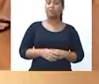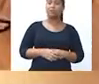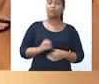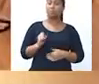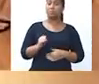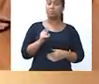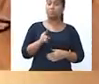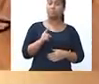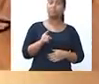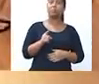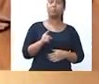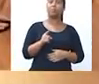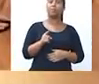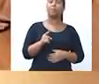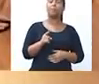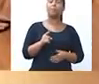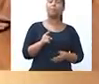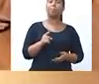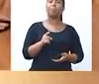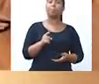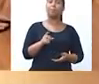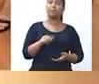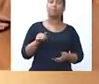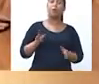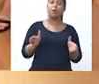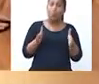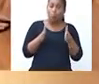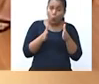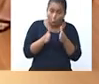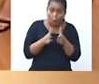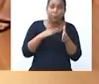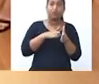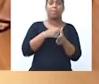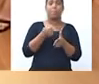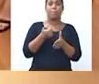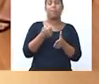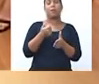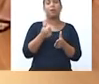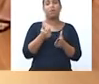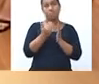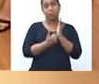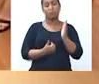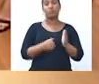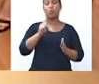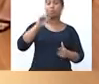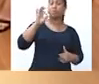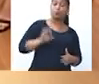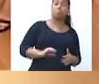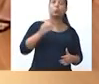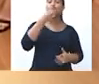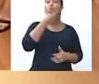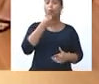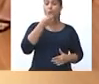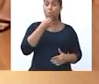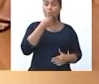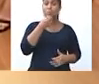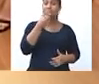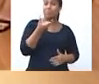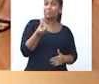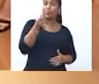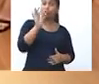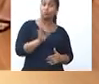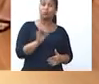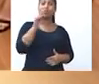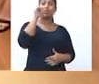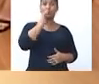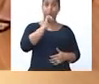você pegar a TI, isso vai aumentar mais ainda. A diferença é bem maior, né? 80% homens e